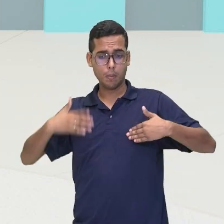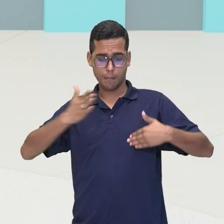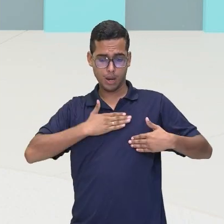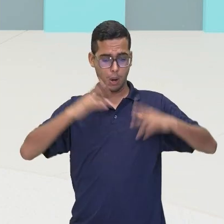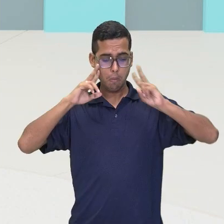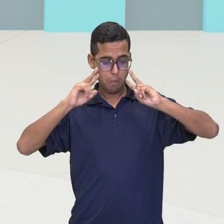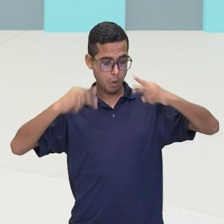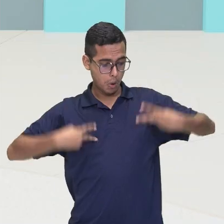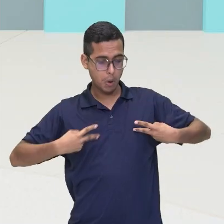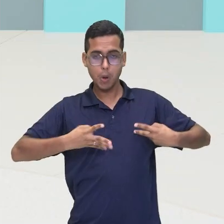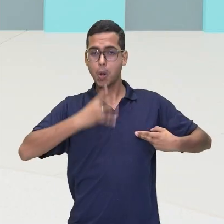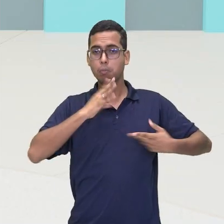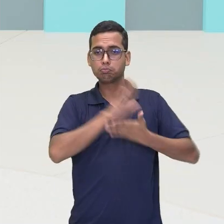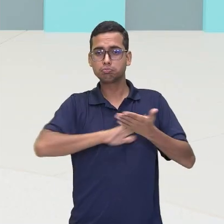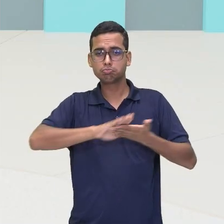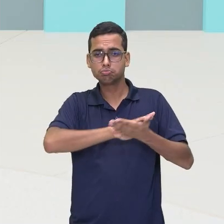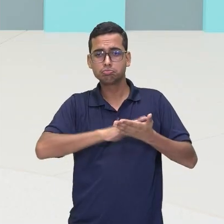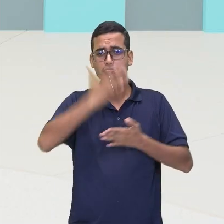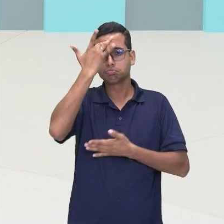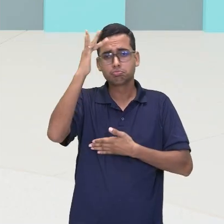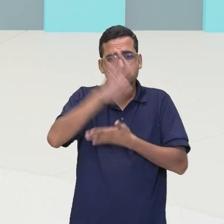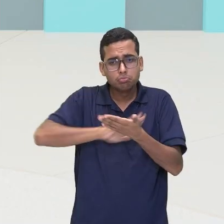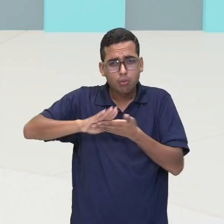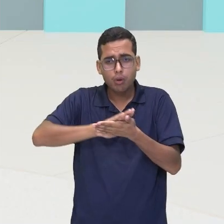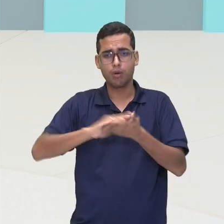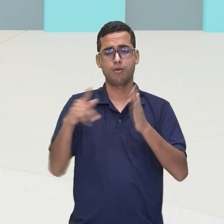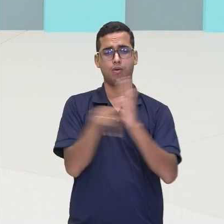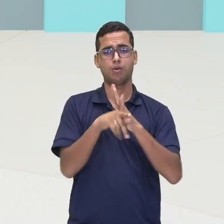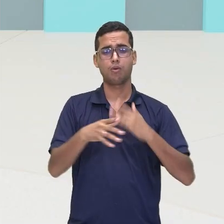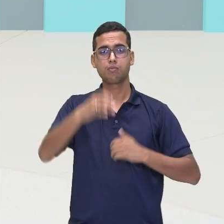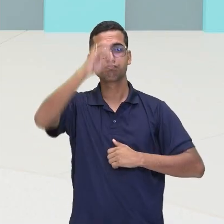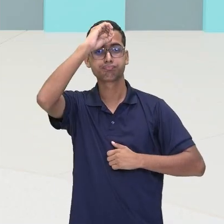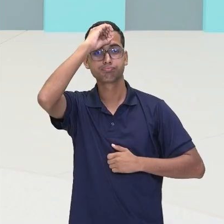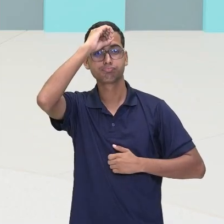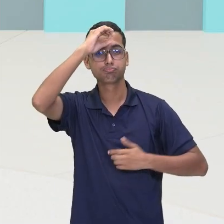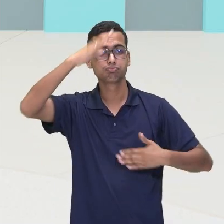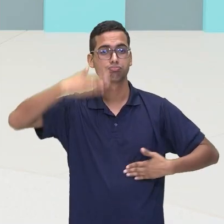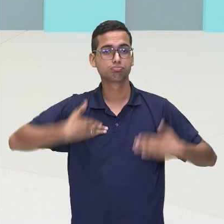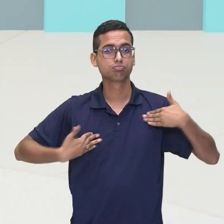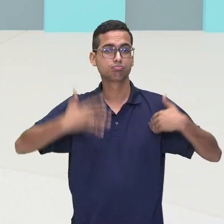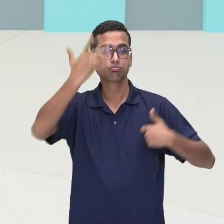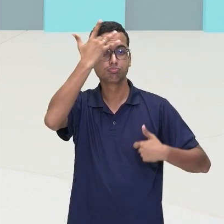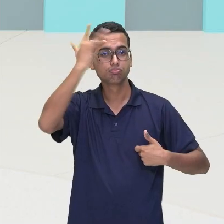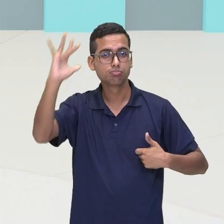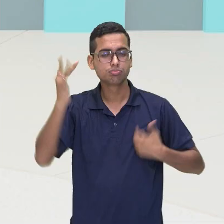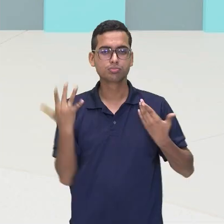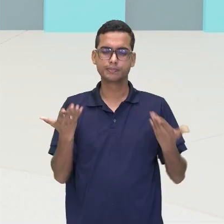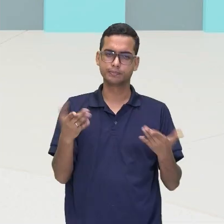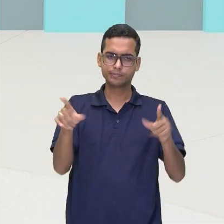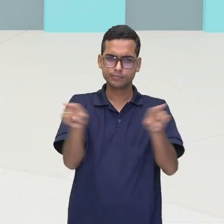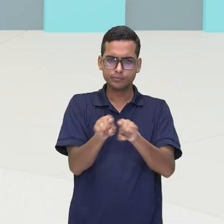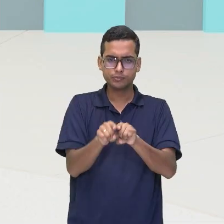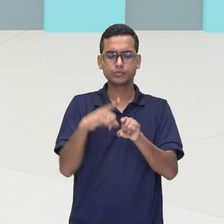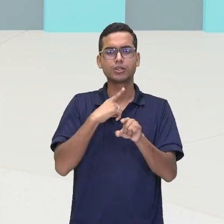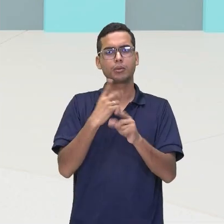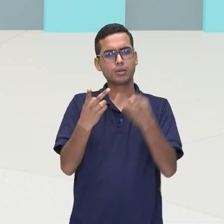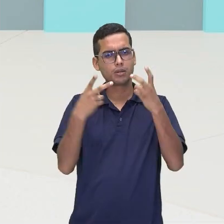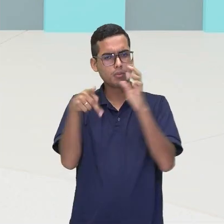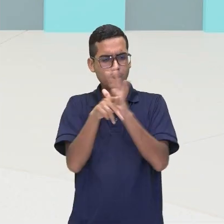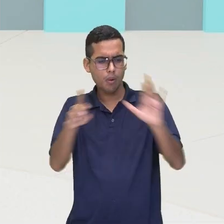acontece fora e dentro, de dentro para fora, é uma relação mútua, uma via de mão